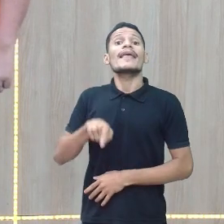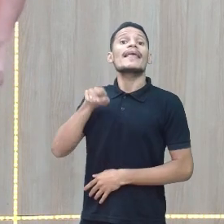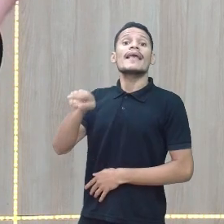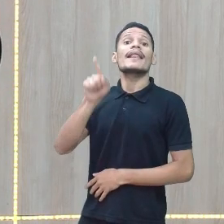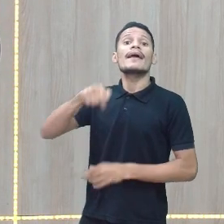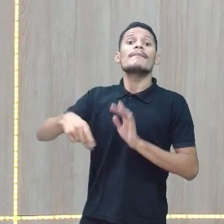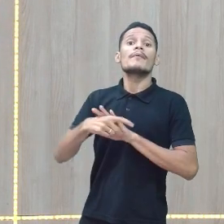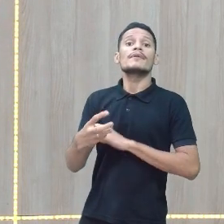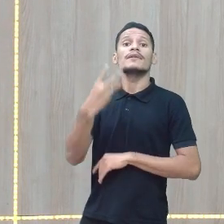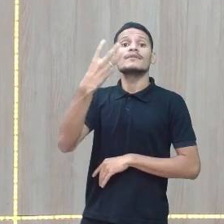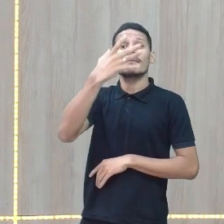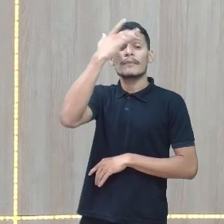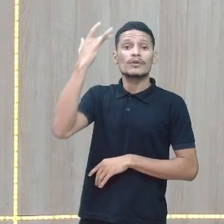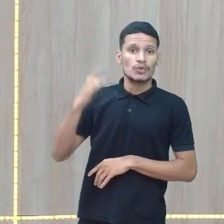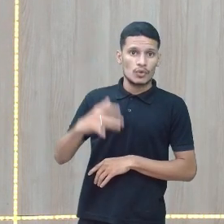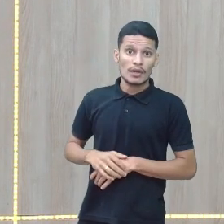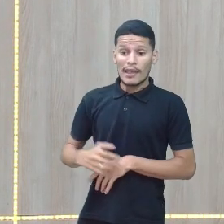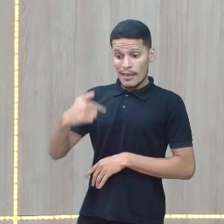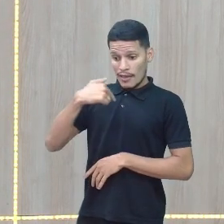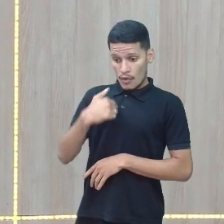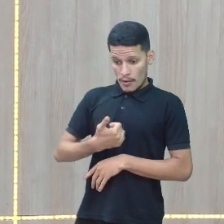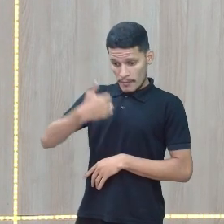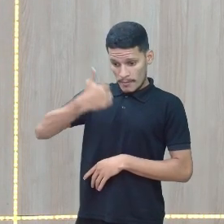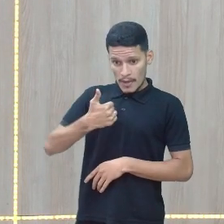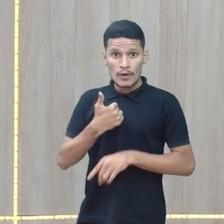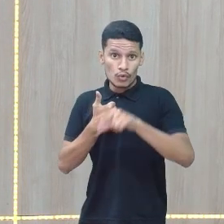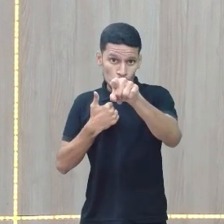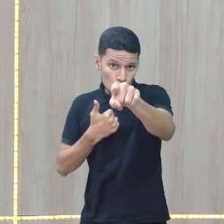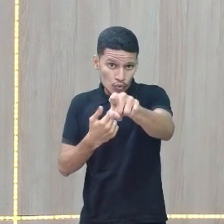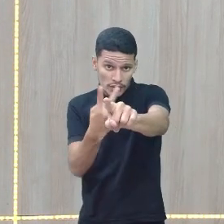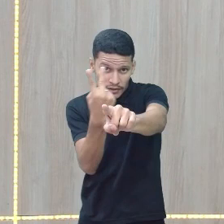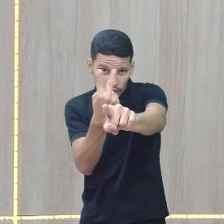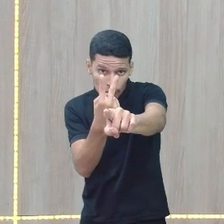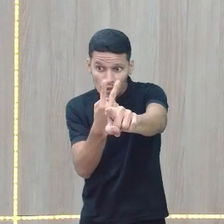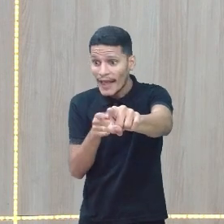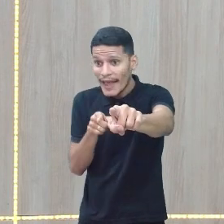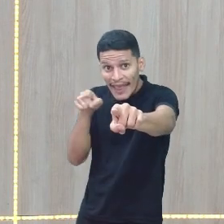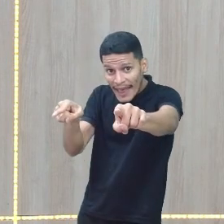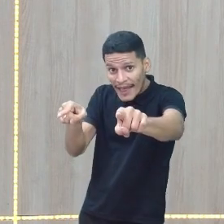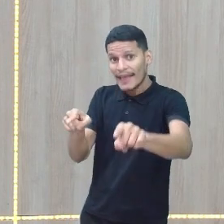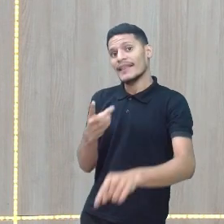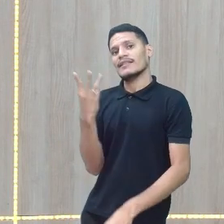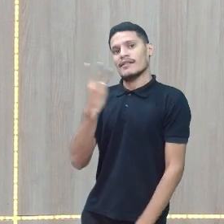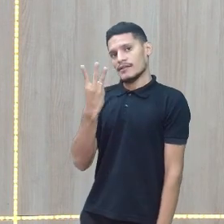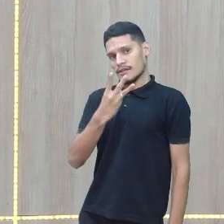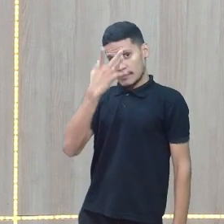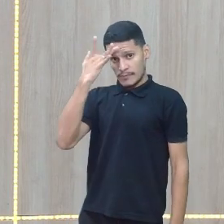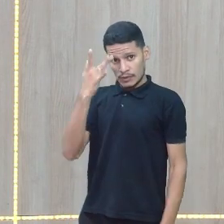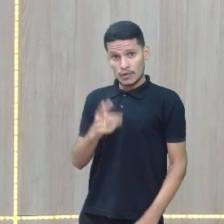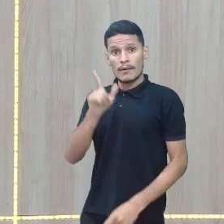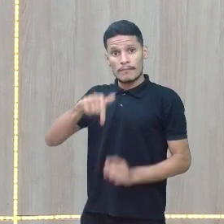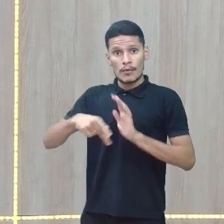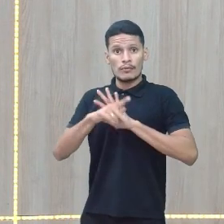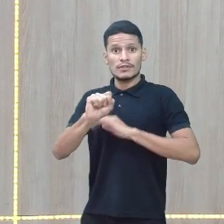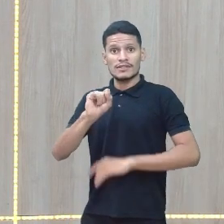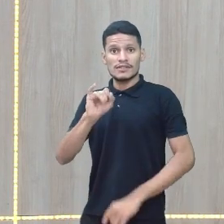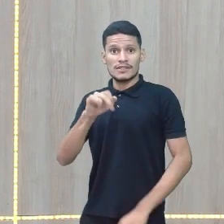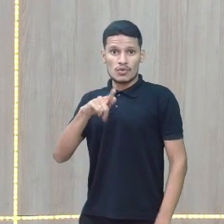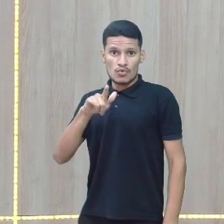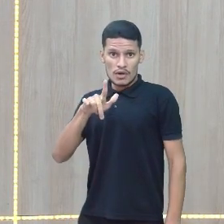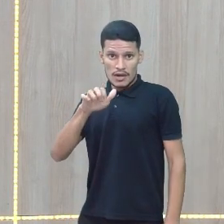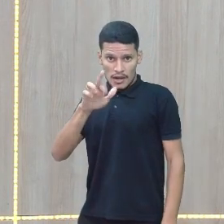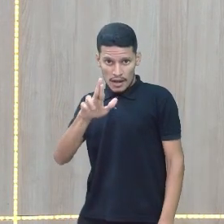lá? Eu, a primeira pessoa, tu, a segunda, ele, a terceira pessoa do singular. Ele ou